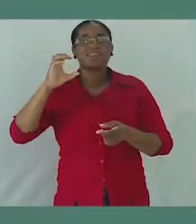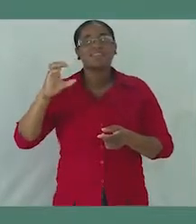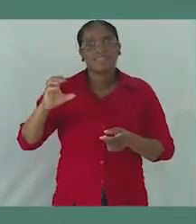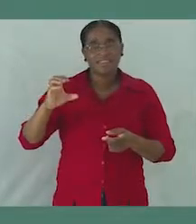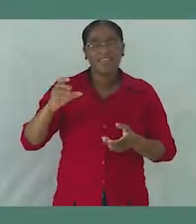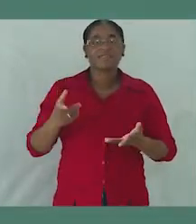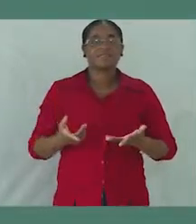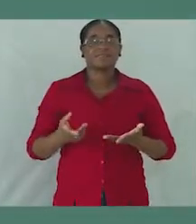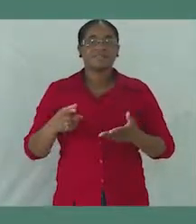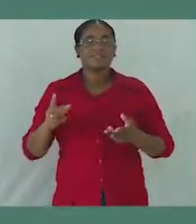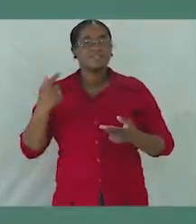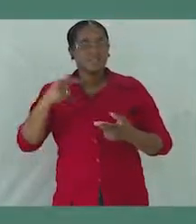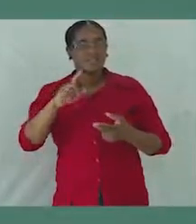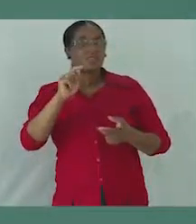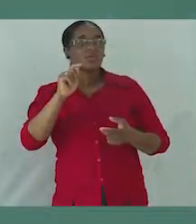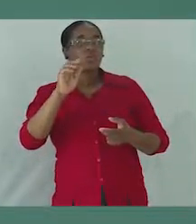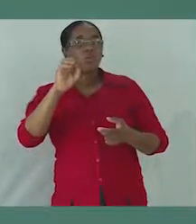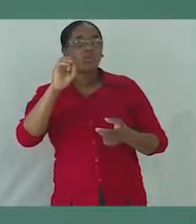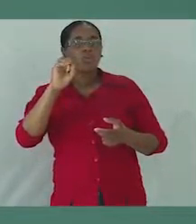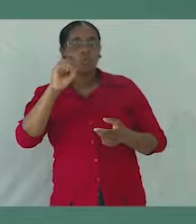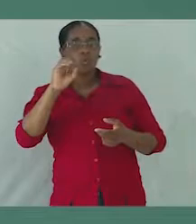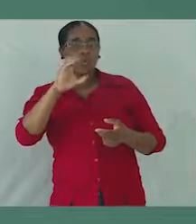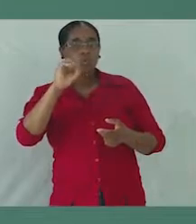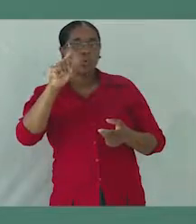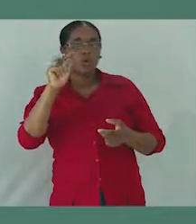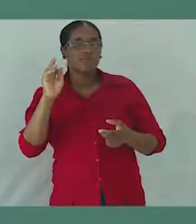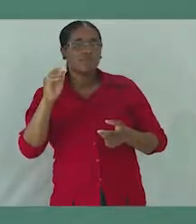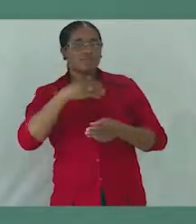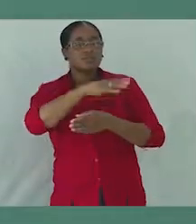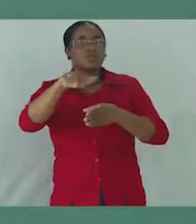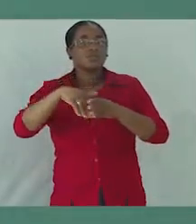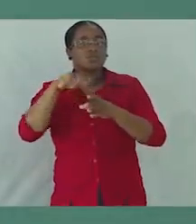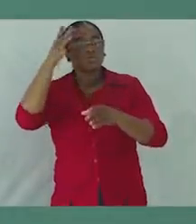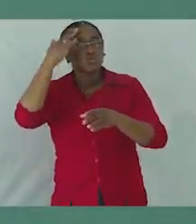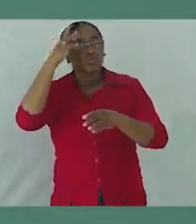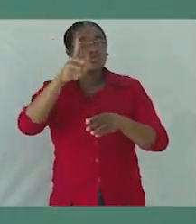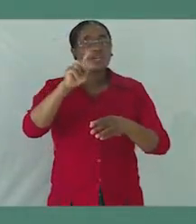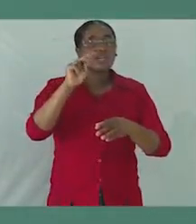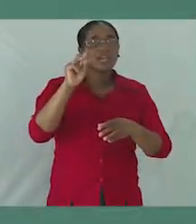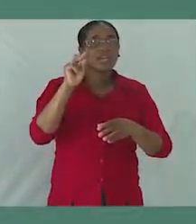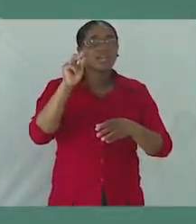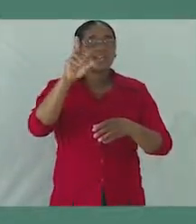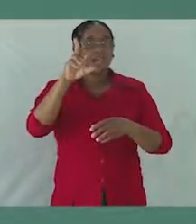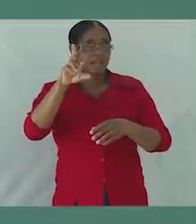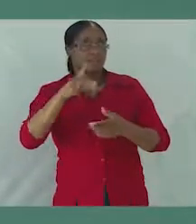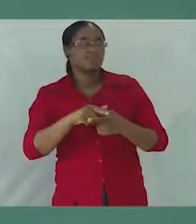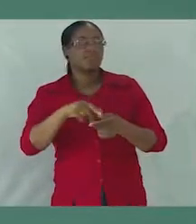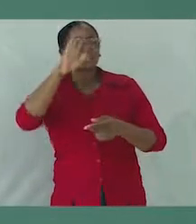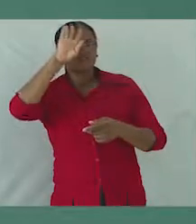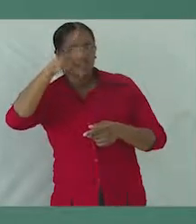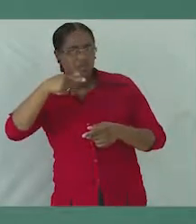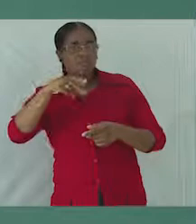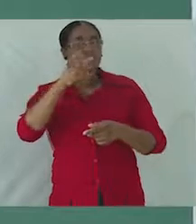c, enquanto coeficientes, pertencem ao conjunto dos números reais. E sabemos ainda que a